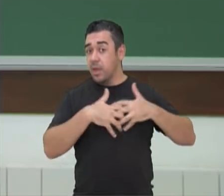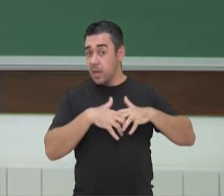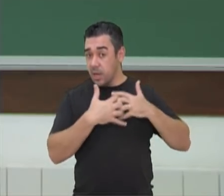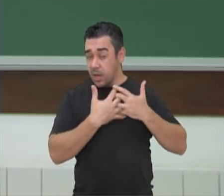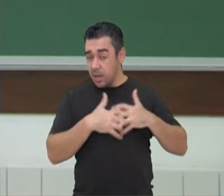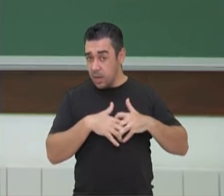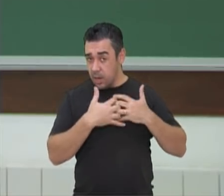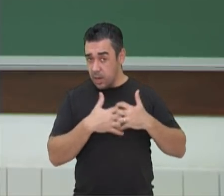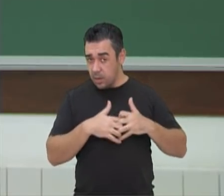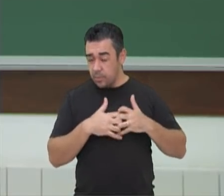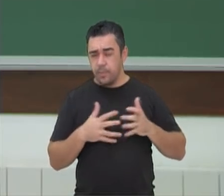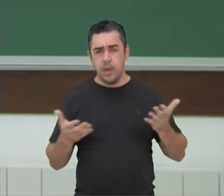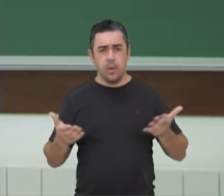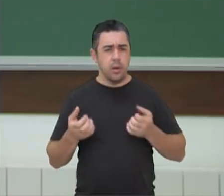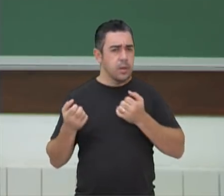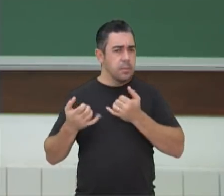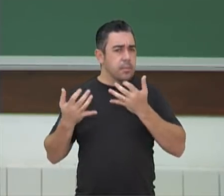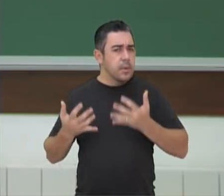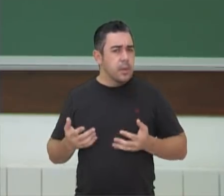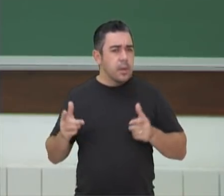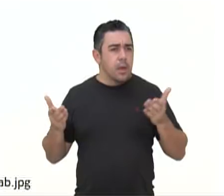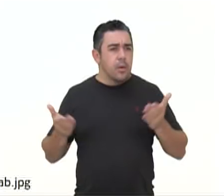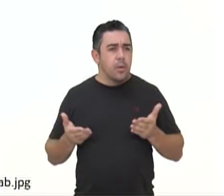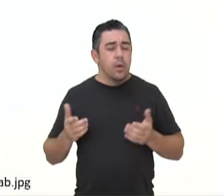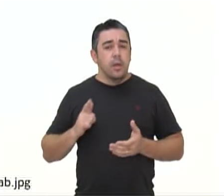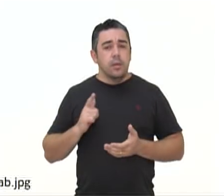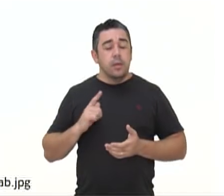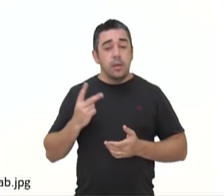a de suporte. Vamos falar mais um pouquinho de algumas